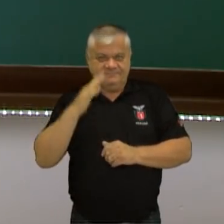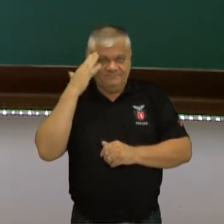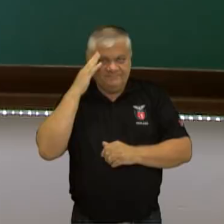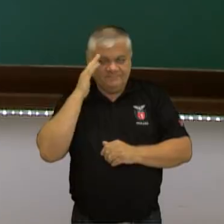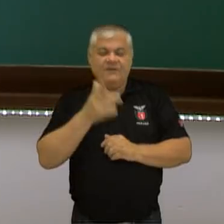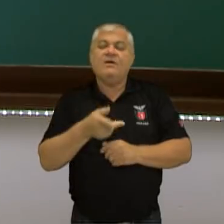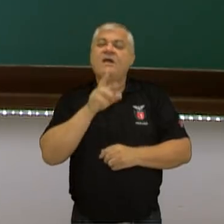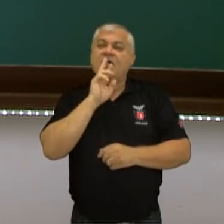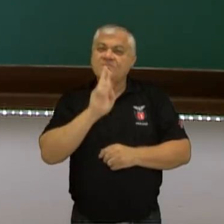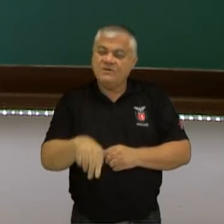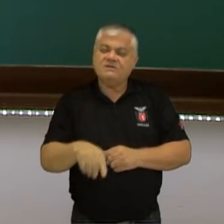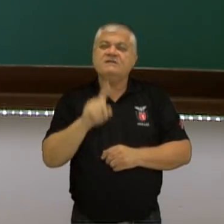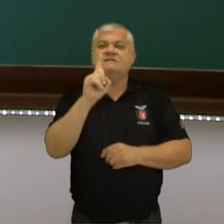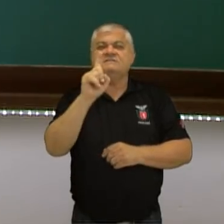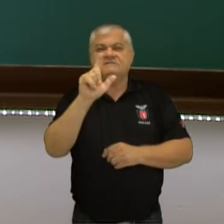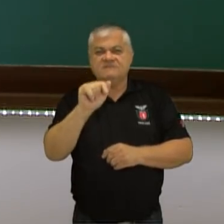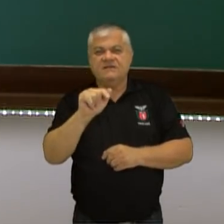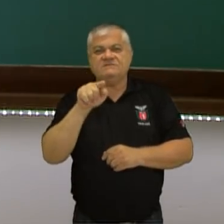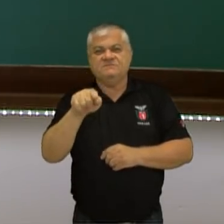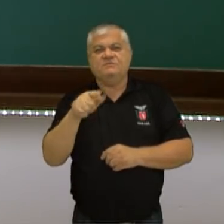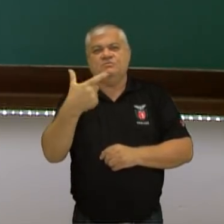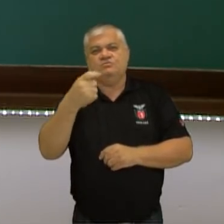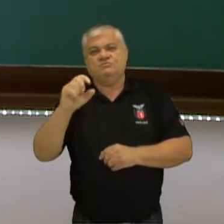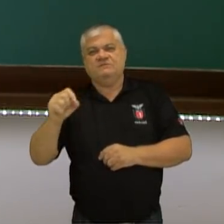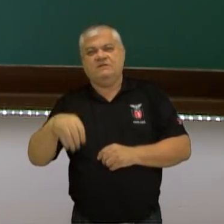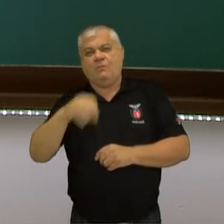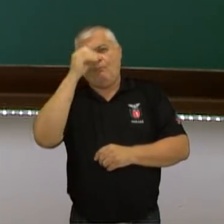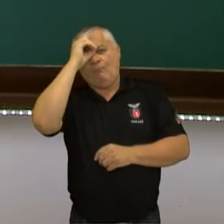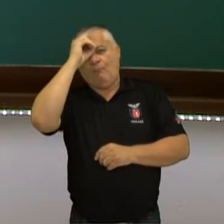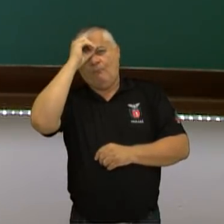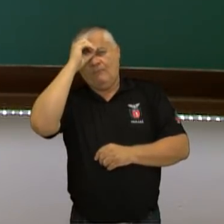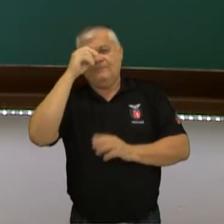resposta. 17.200 habitantes não sabem ler.